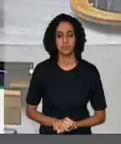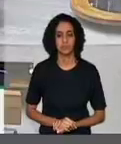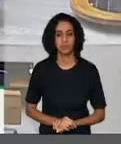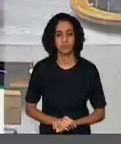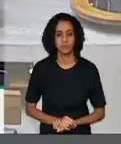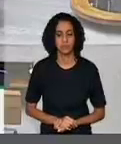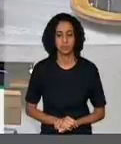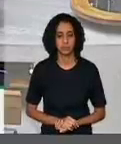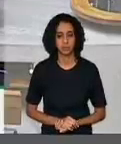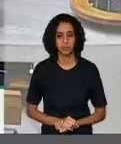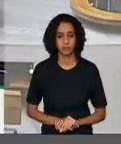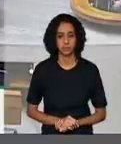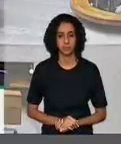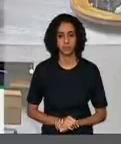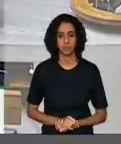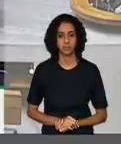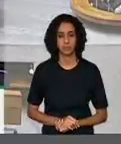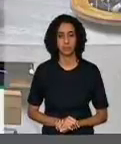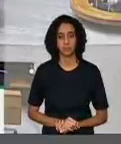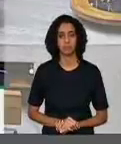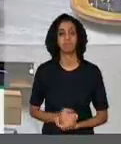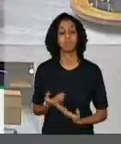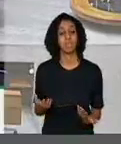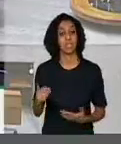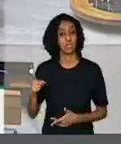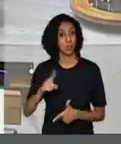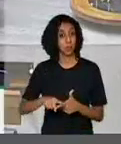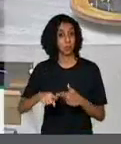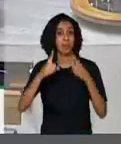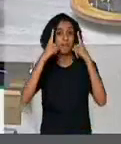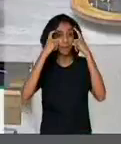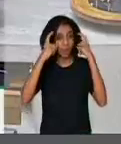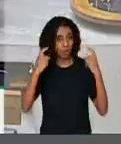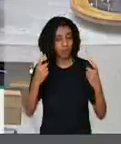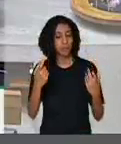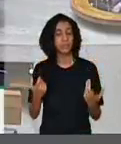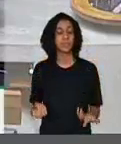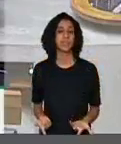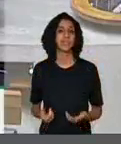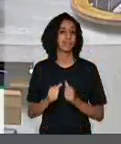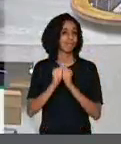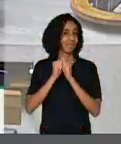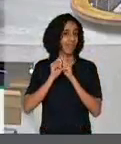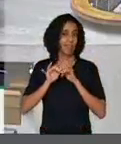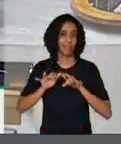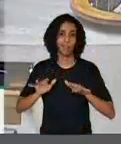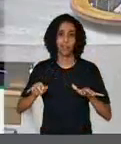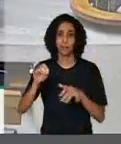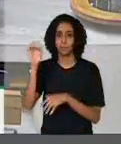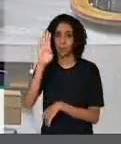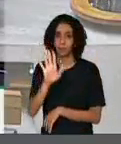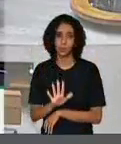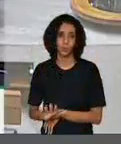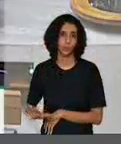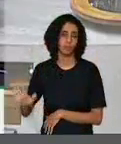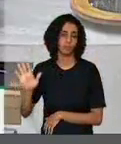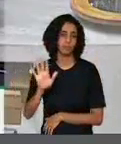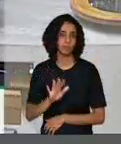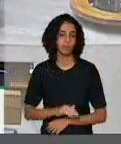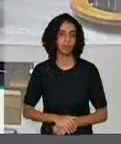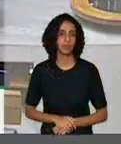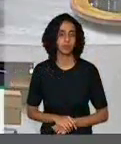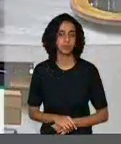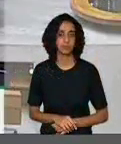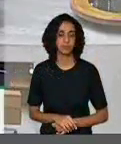senhores deputados. Esse problema da violência é um problema que tem contaminado o Brasil inteiro. E